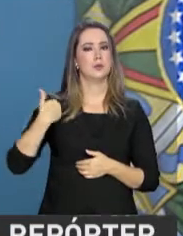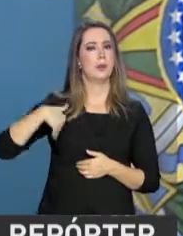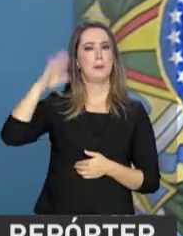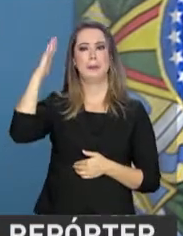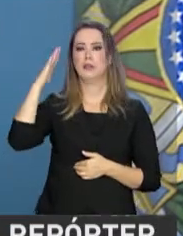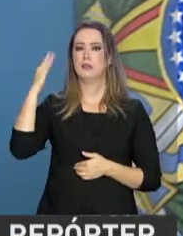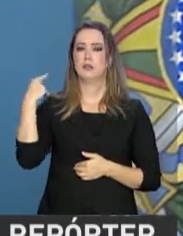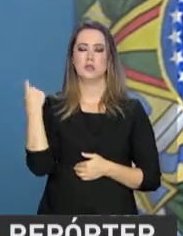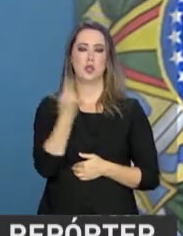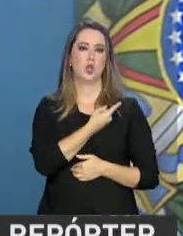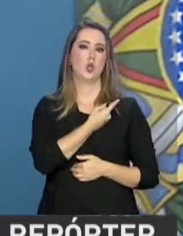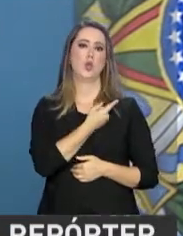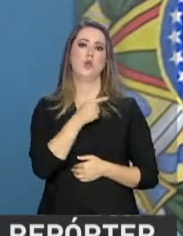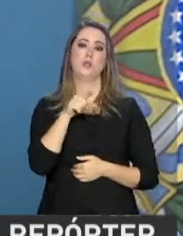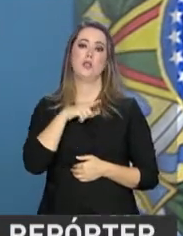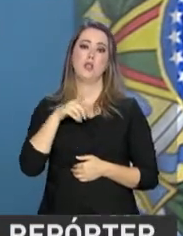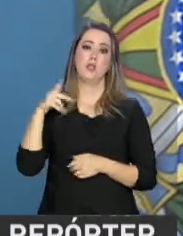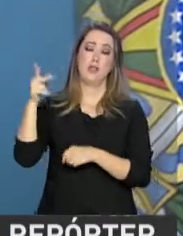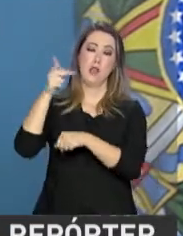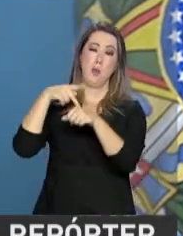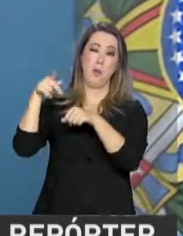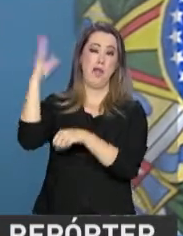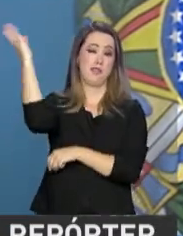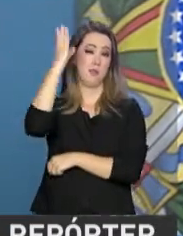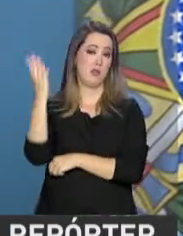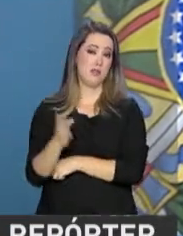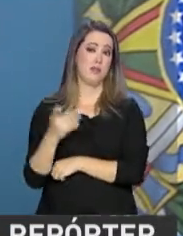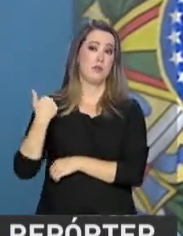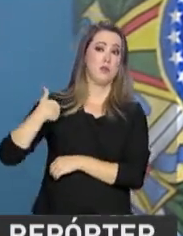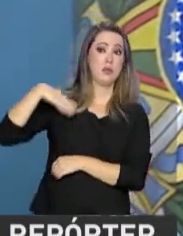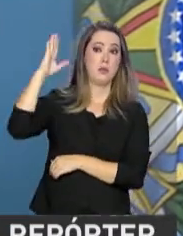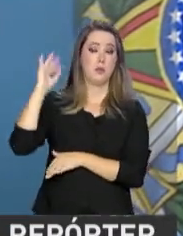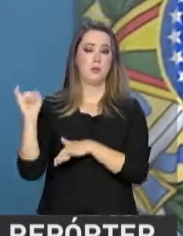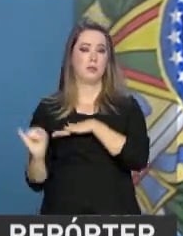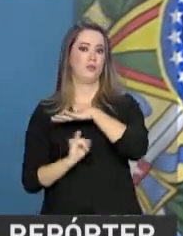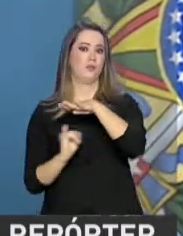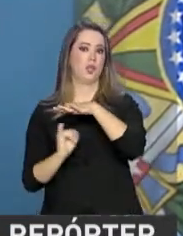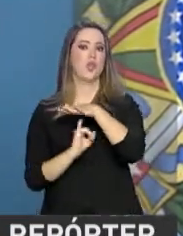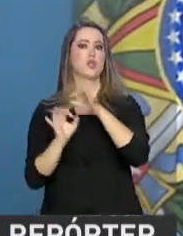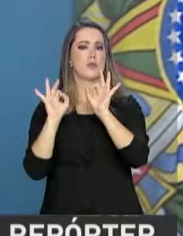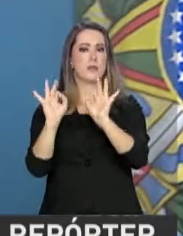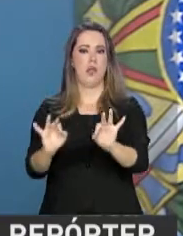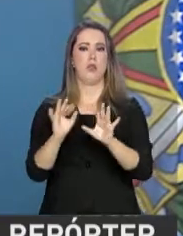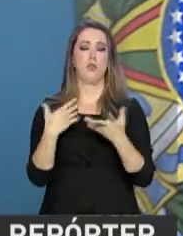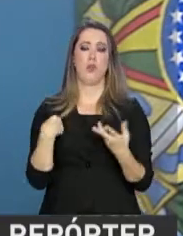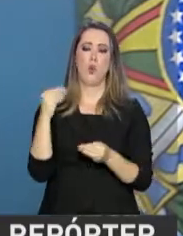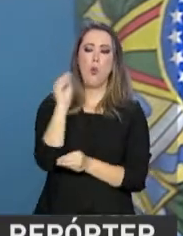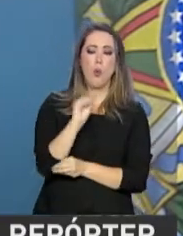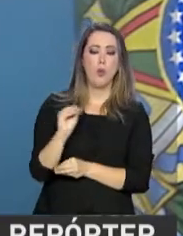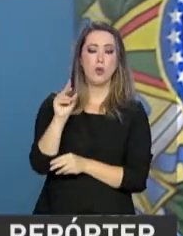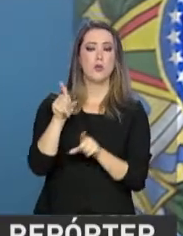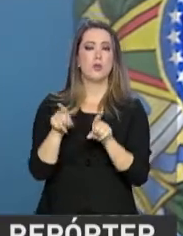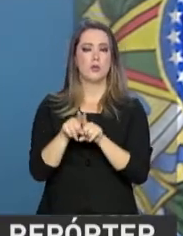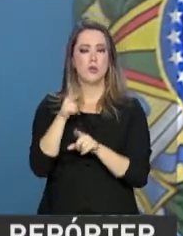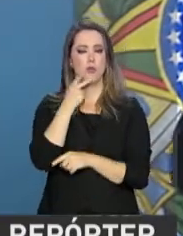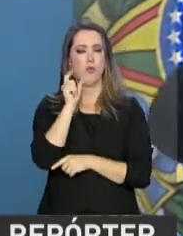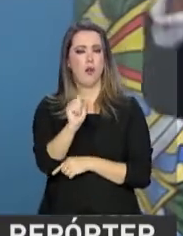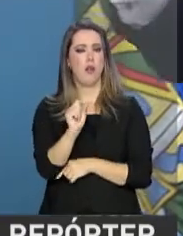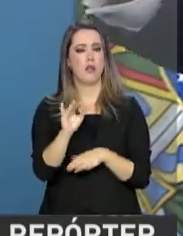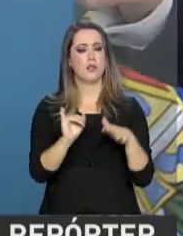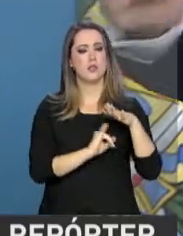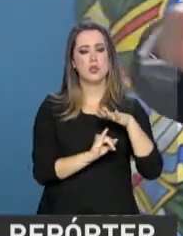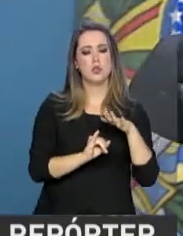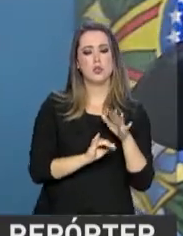todos nós está o país, acima de todos nós estão as instituições. Por isso que eu preservo sempre as instituições. Eu